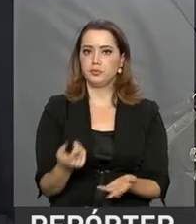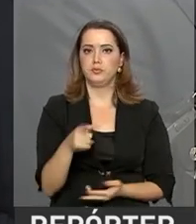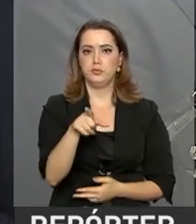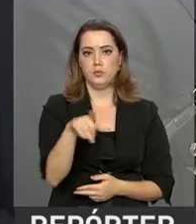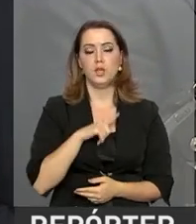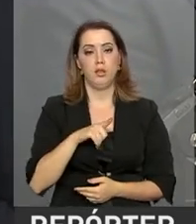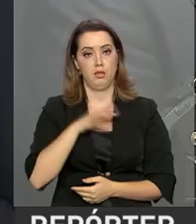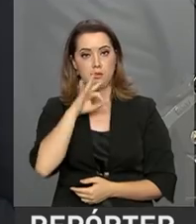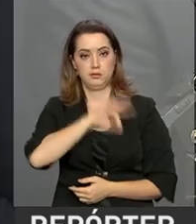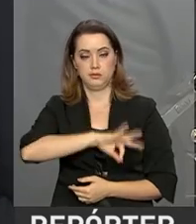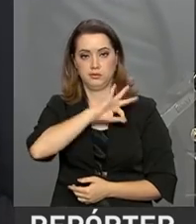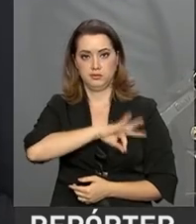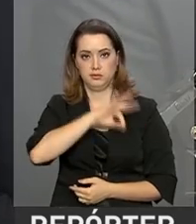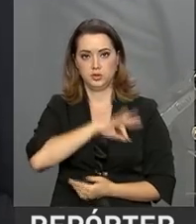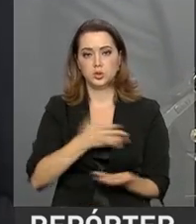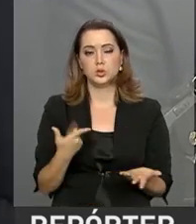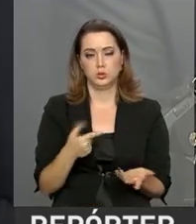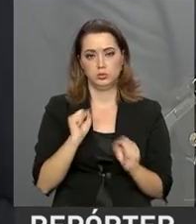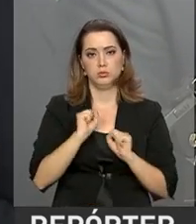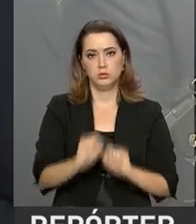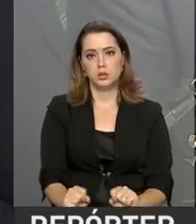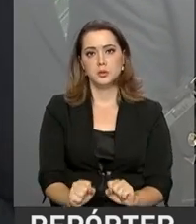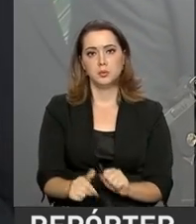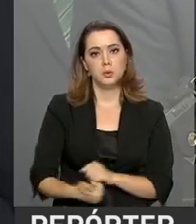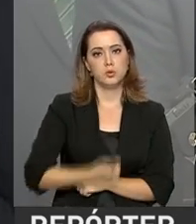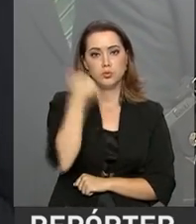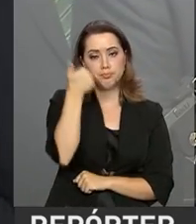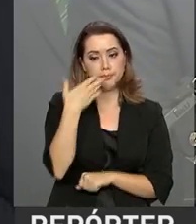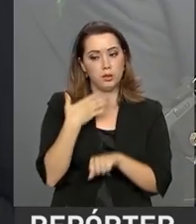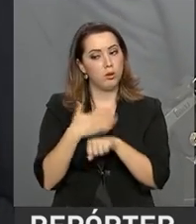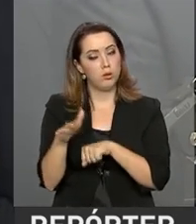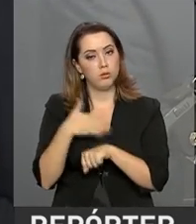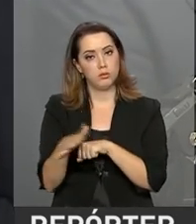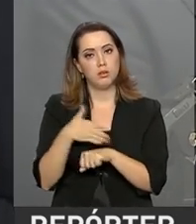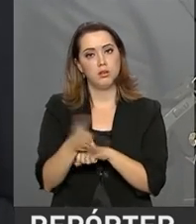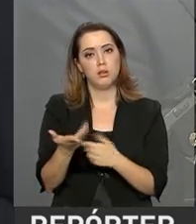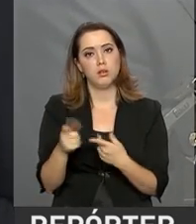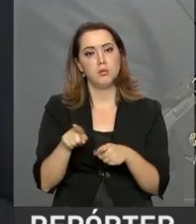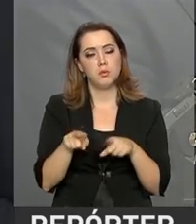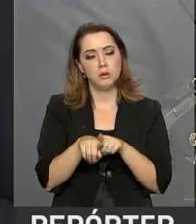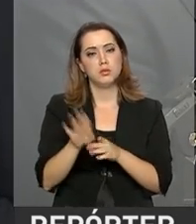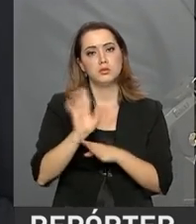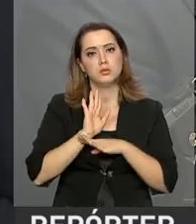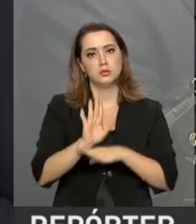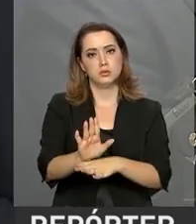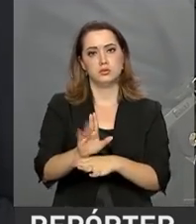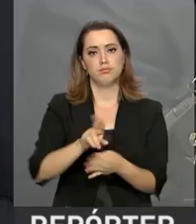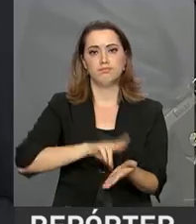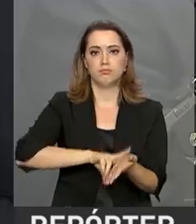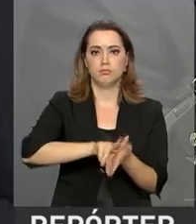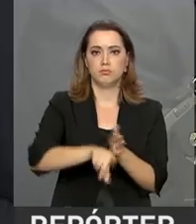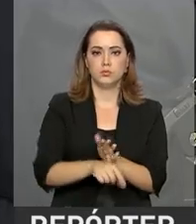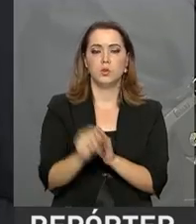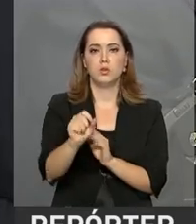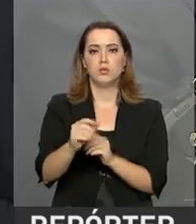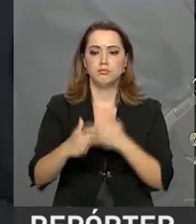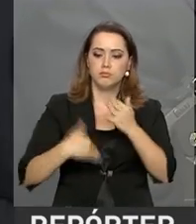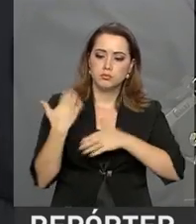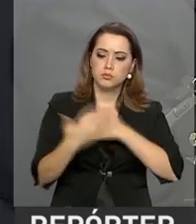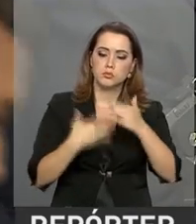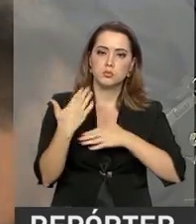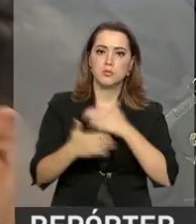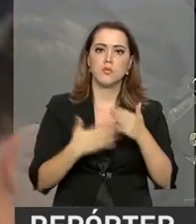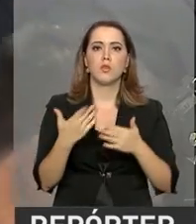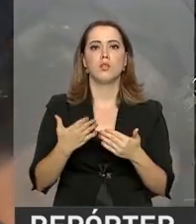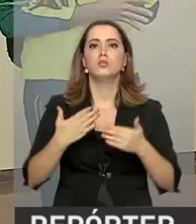né, básico para poder, evidentemente, melhor se dedicar. Tiveram apoio, tiveram, enfim, condições de desenvolver os talentos, porque